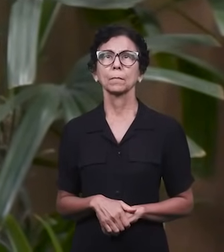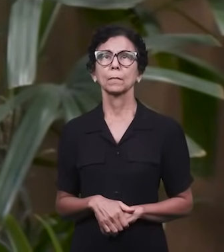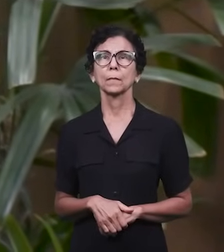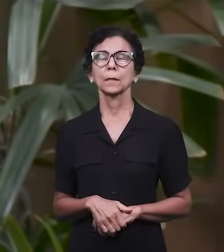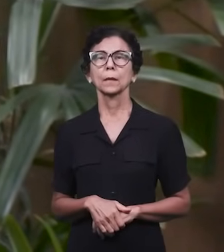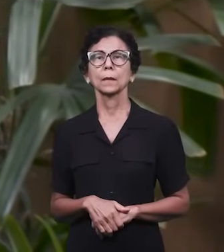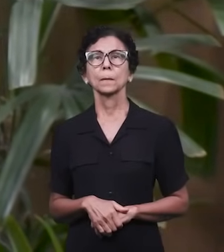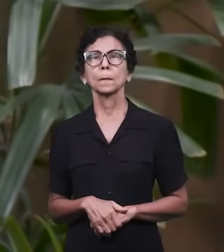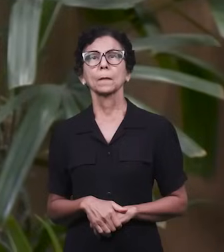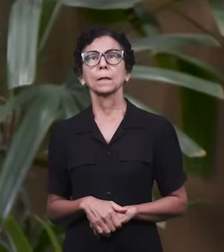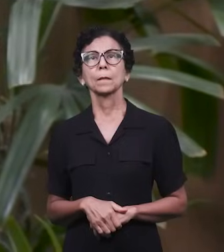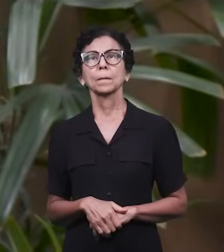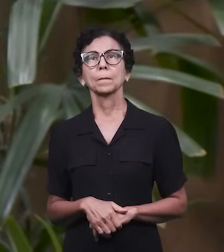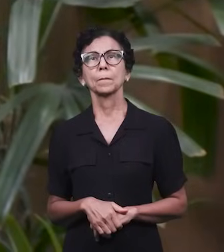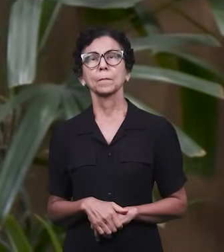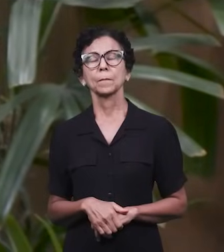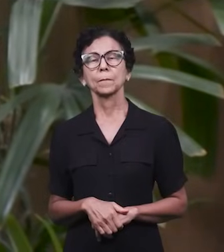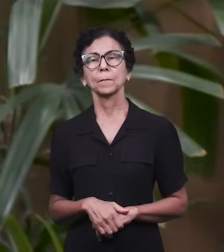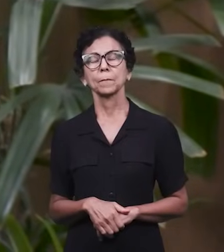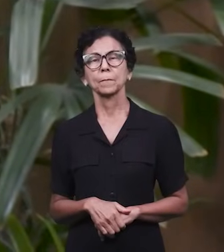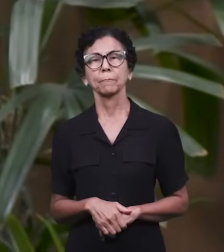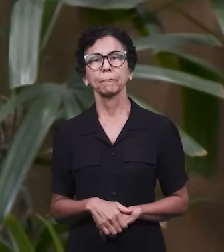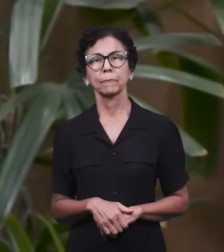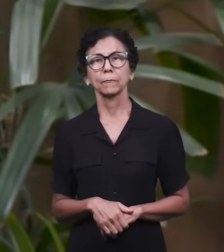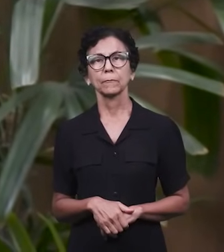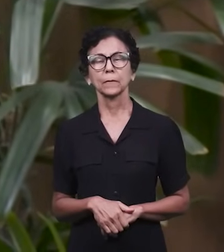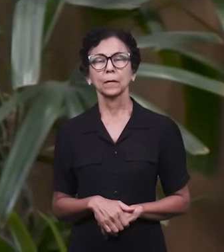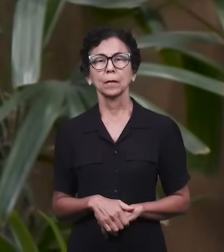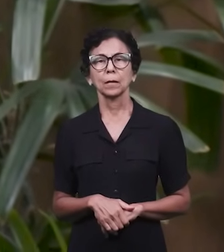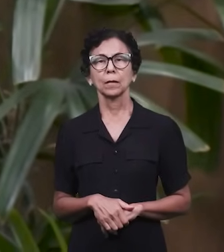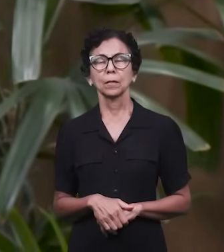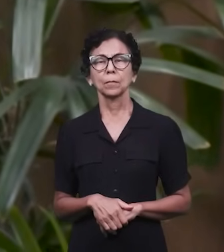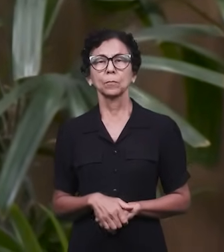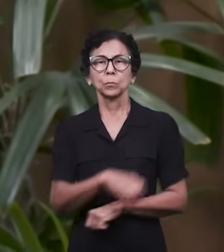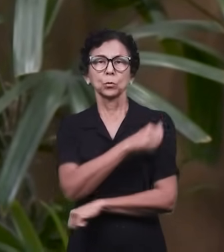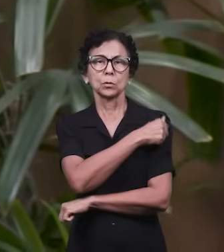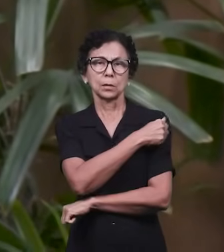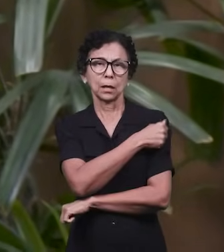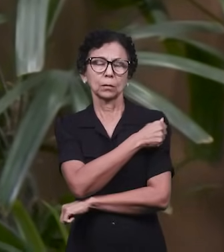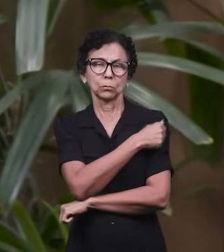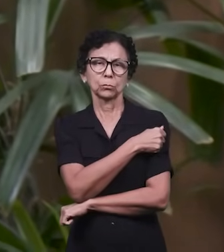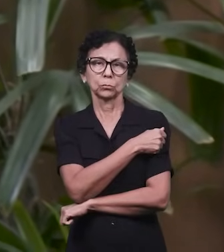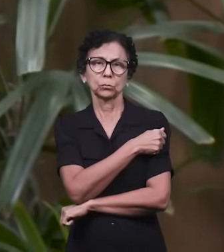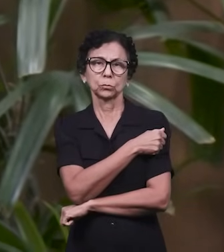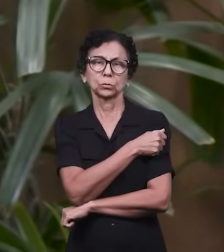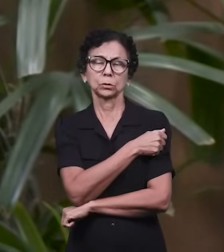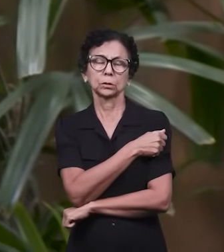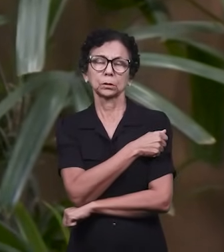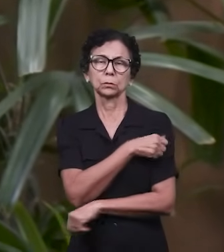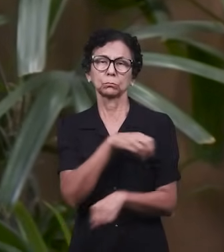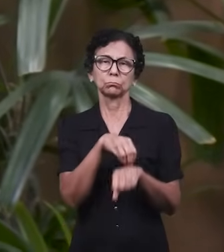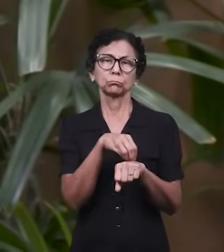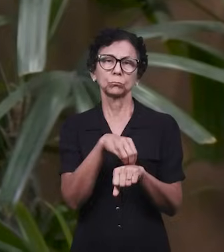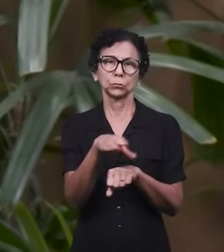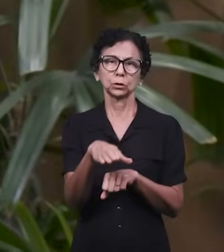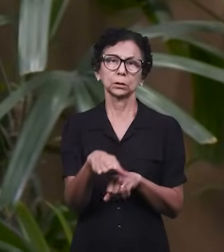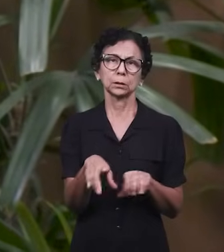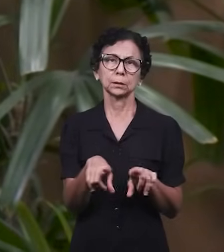eu digo isso até na sala de aula e às vezes para alunos que são